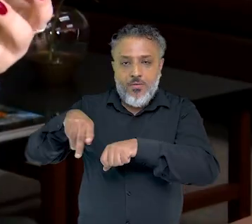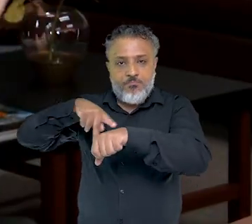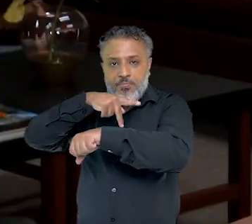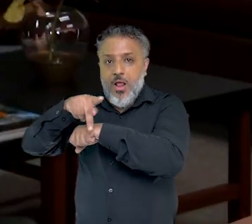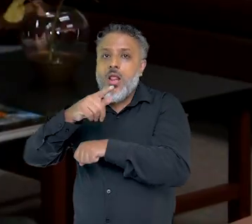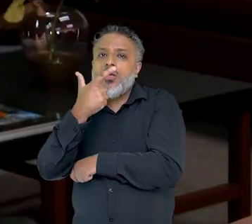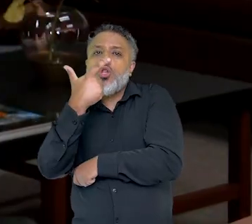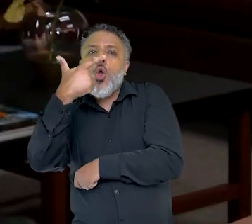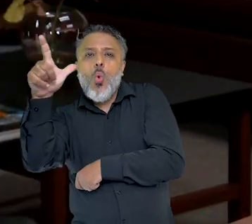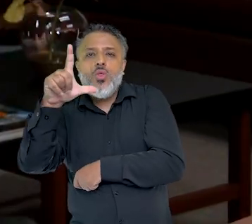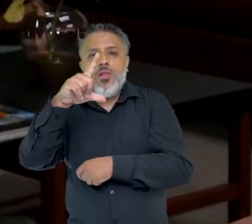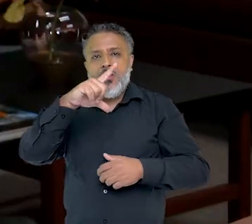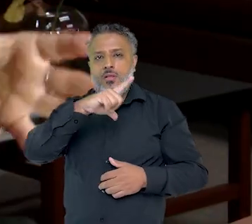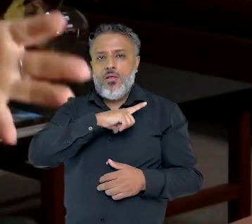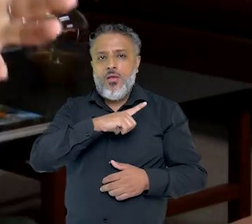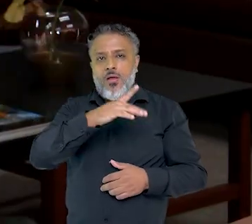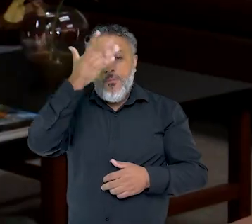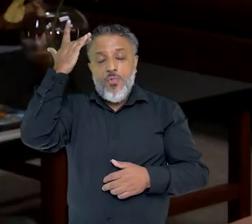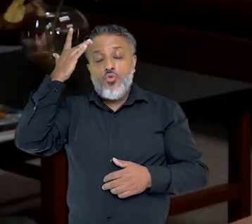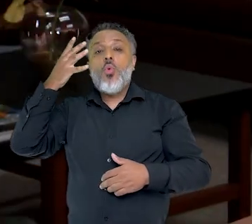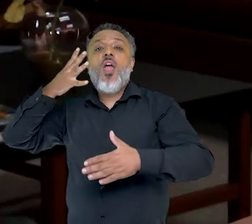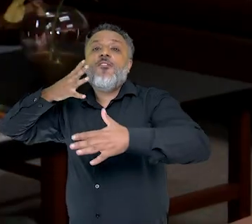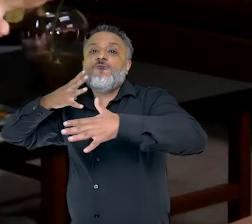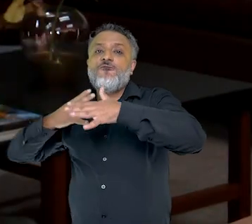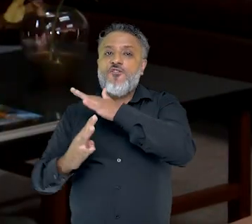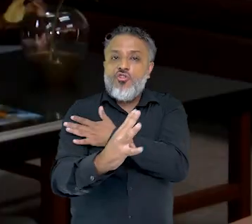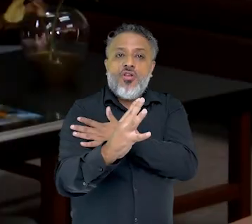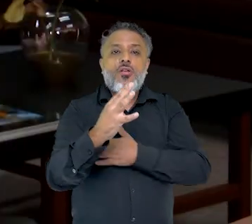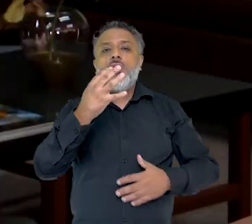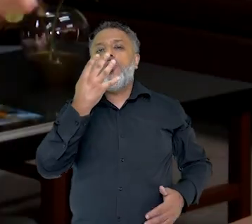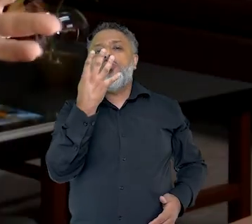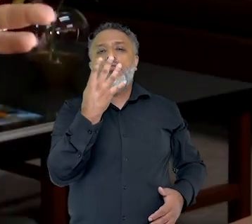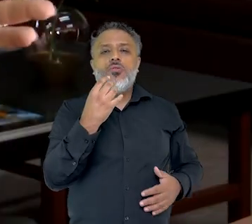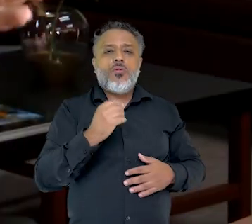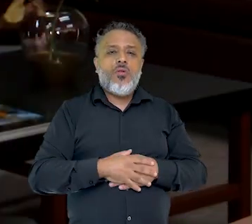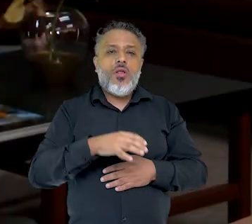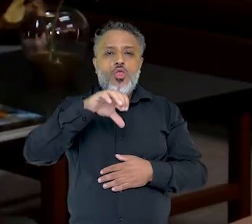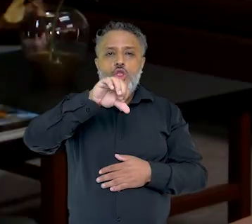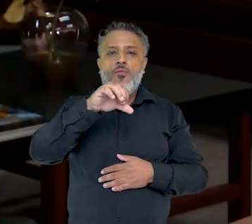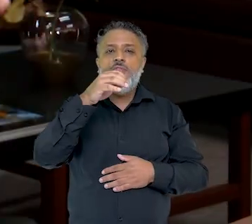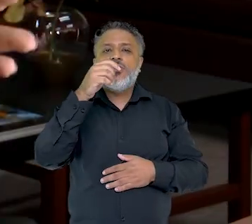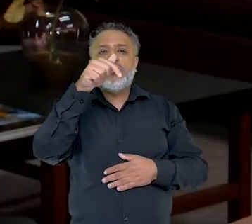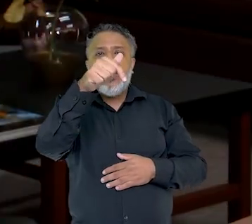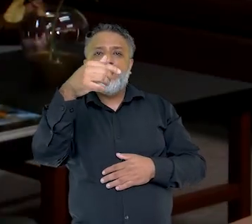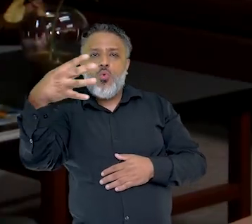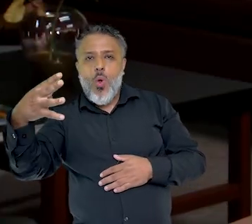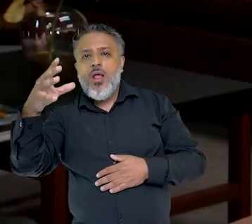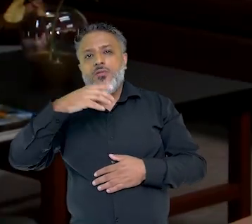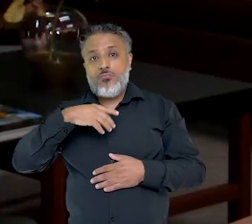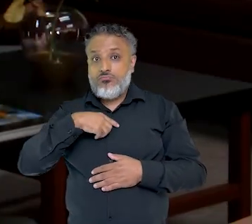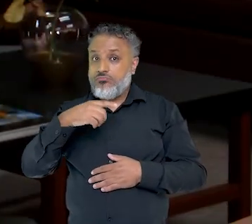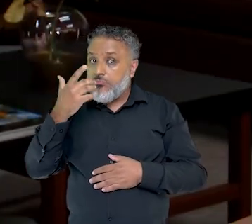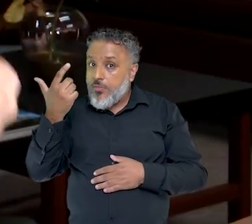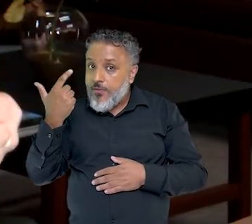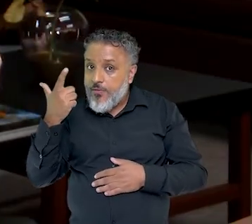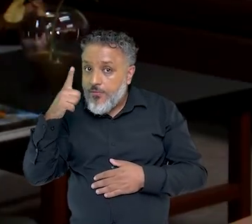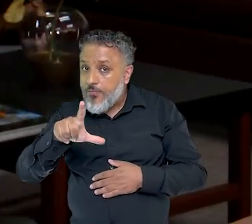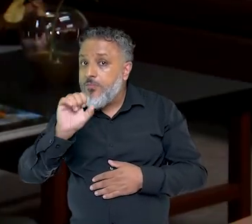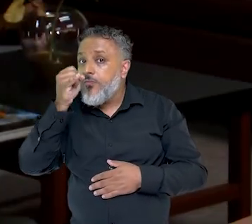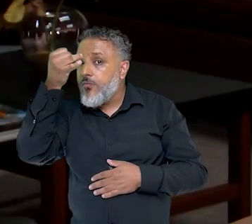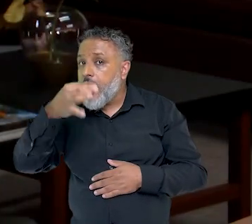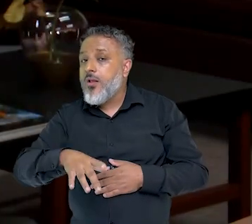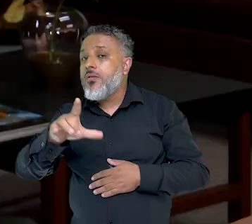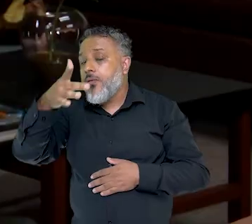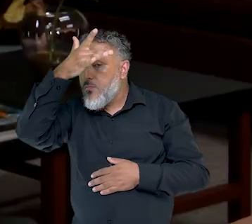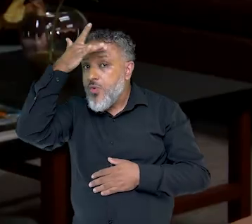outra perspectiva que é da pessoa refugiada, da Lei 9474 de 97, que vai dizer para a gente que são pessoas que